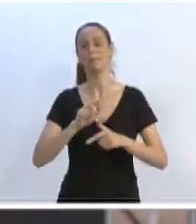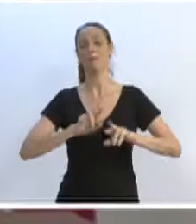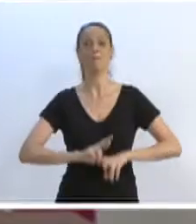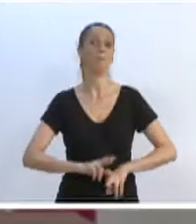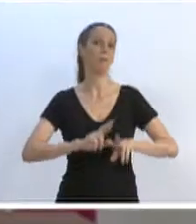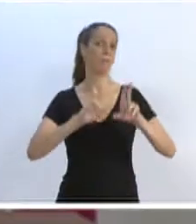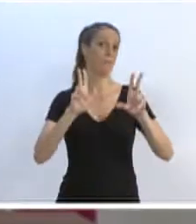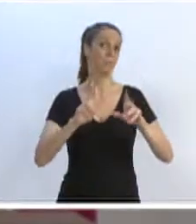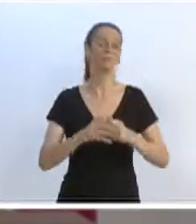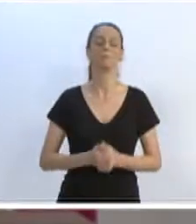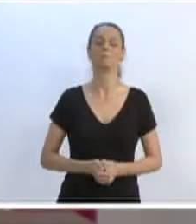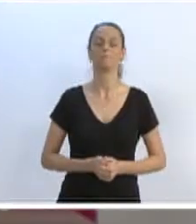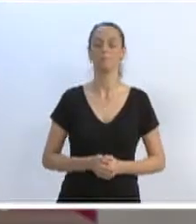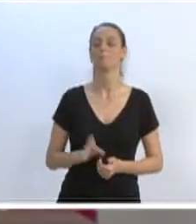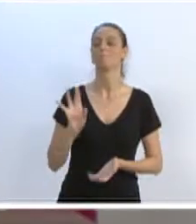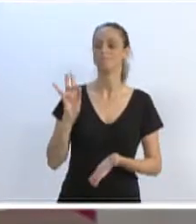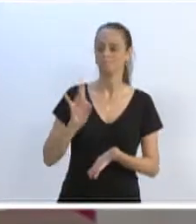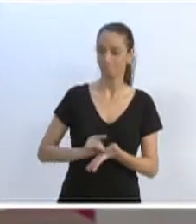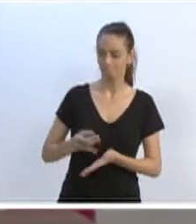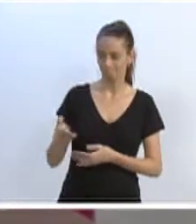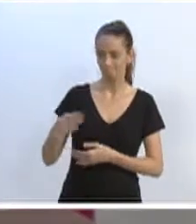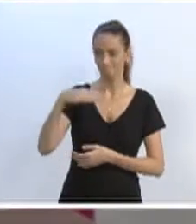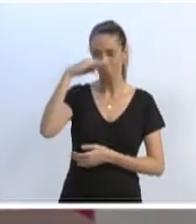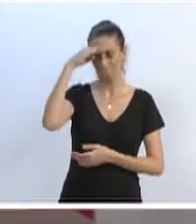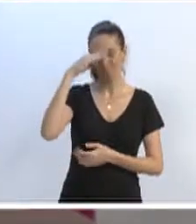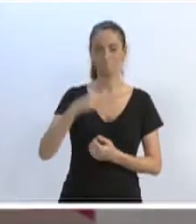certeza, vereador Jovini. Eu também aqui quero